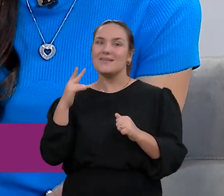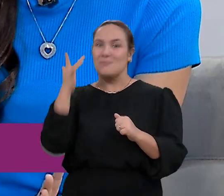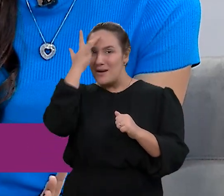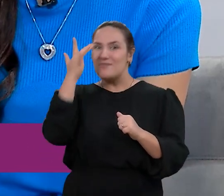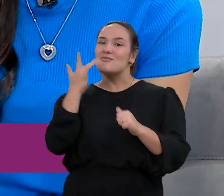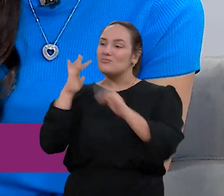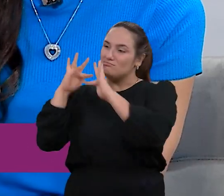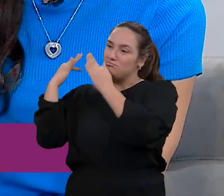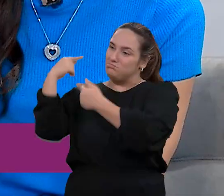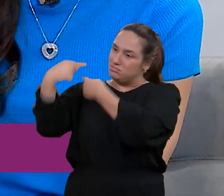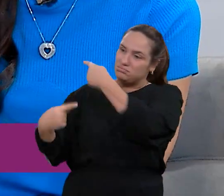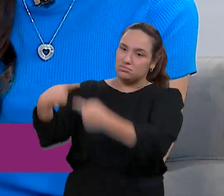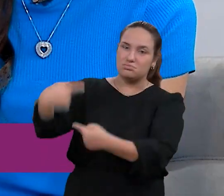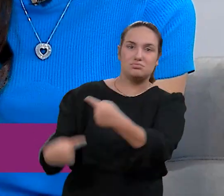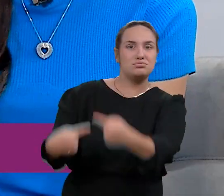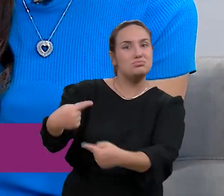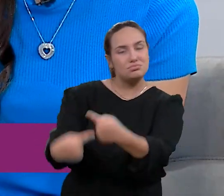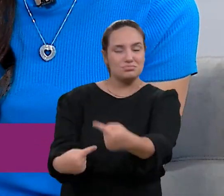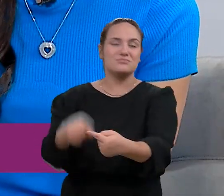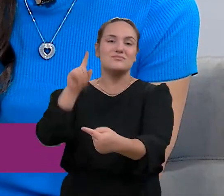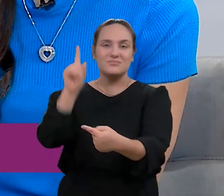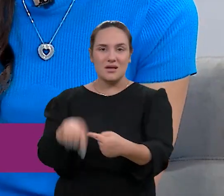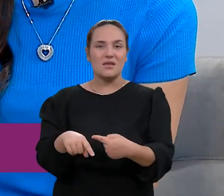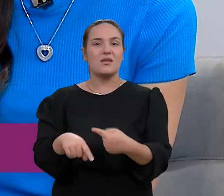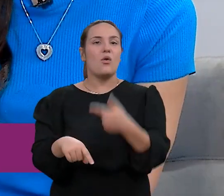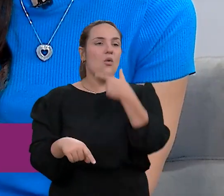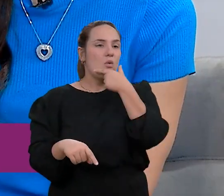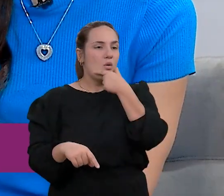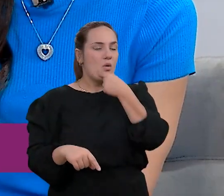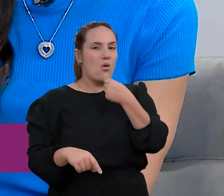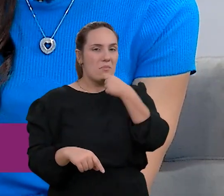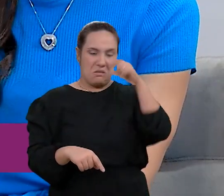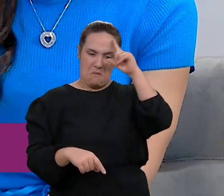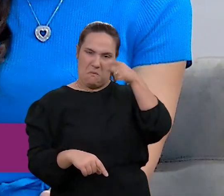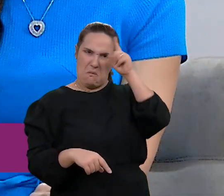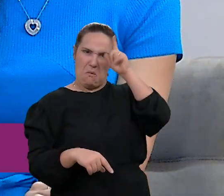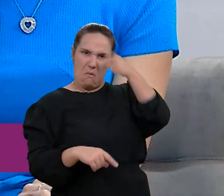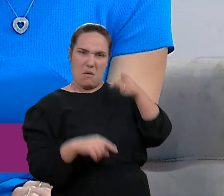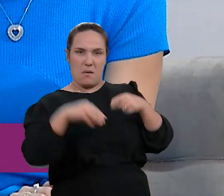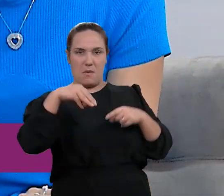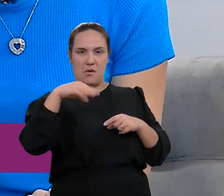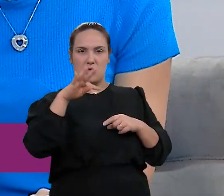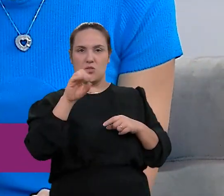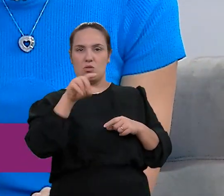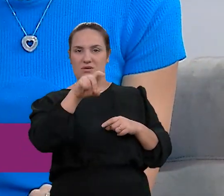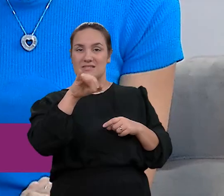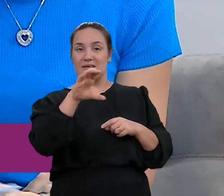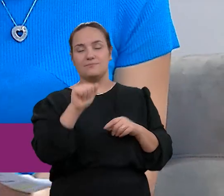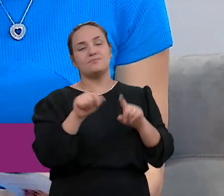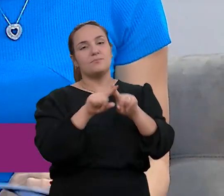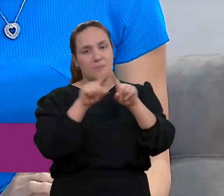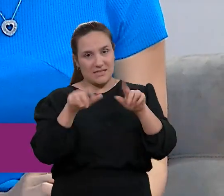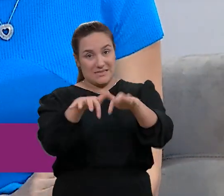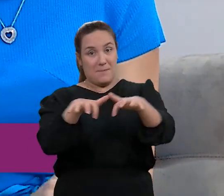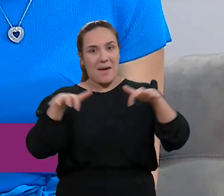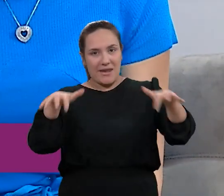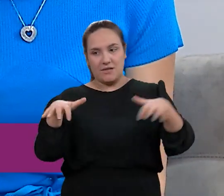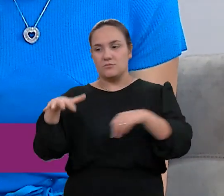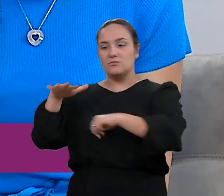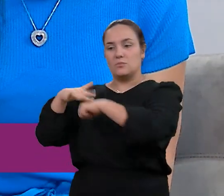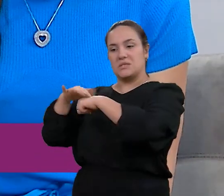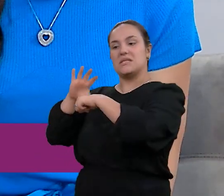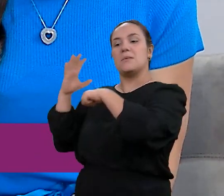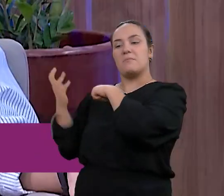um padrão comum né um padrão comum que ainda é o que a gente chama de masculinidade tóxica mas no caso das avós por exemplo que morreram na na